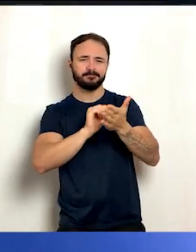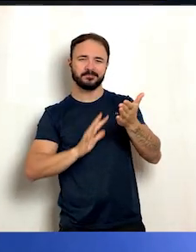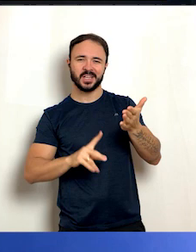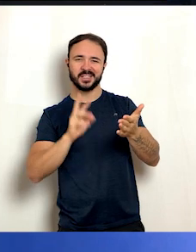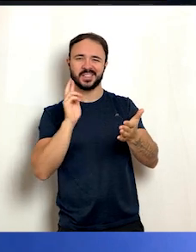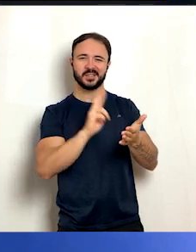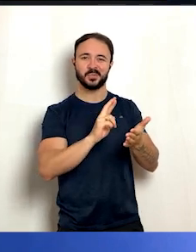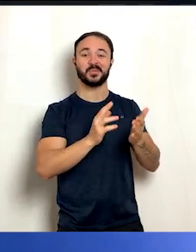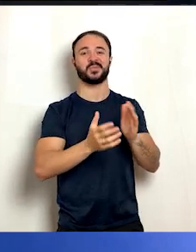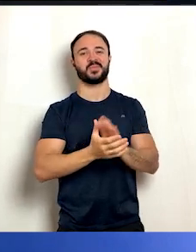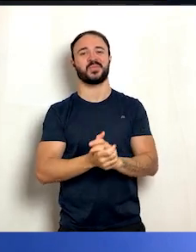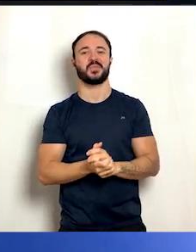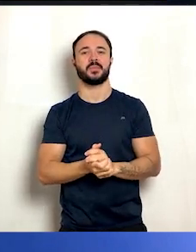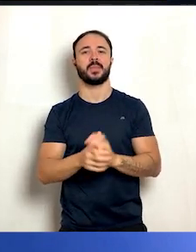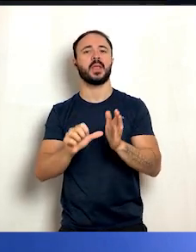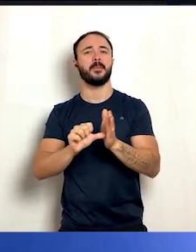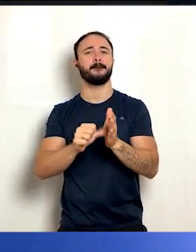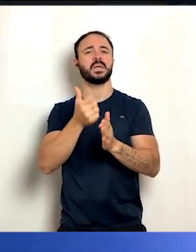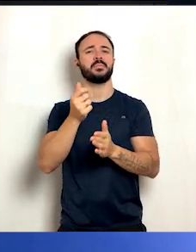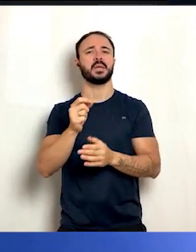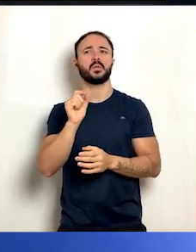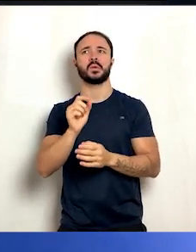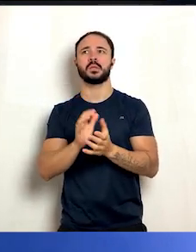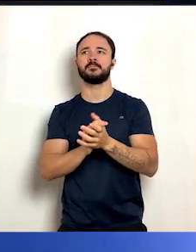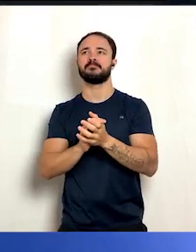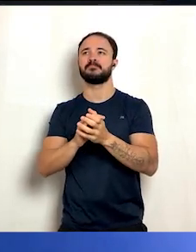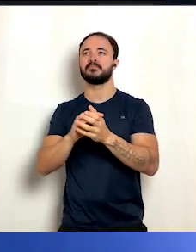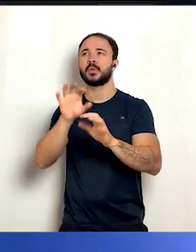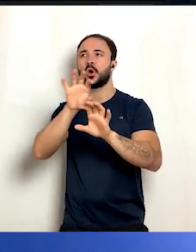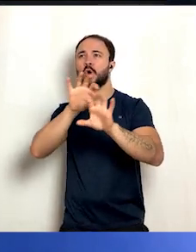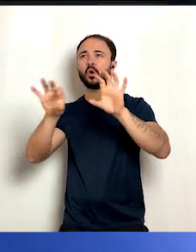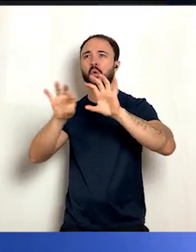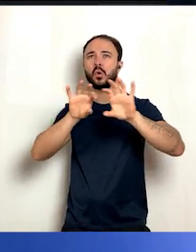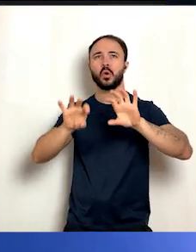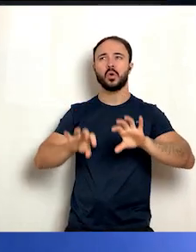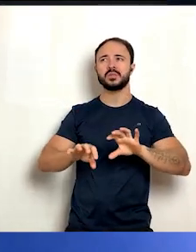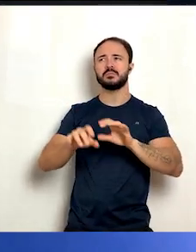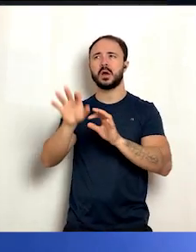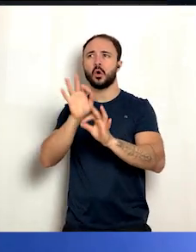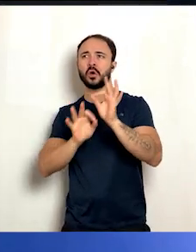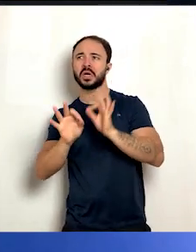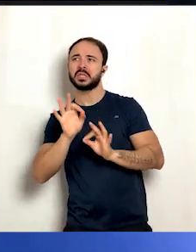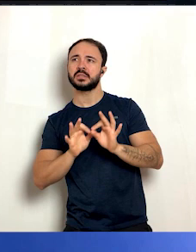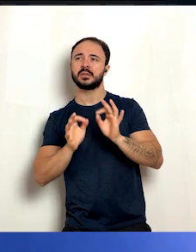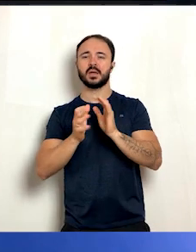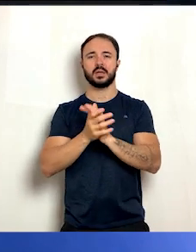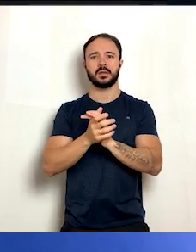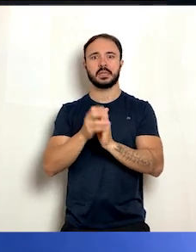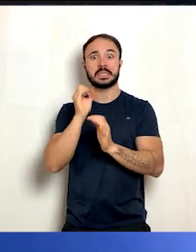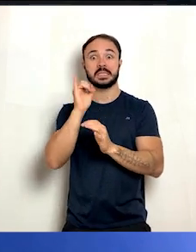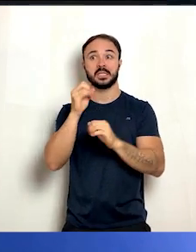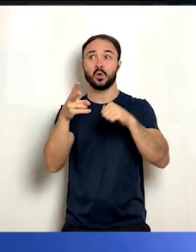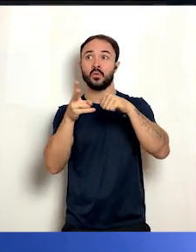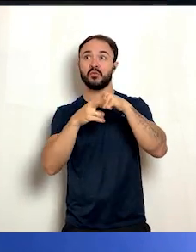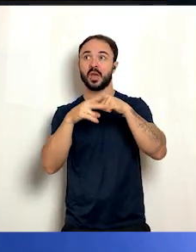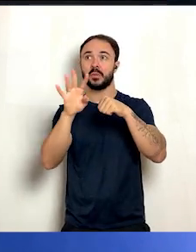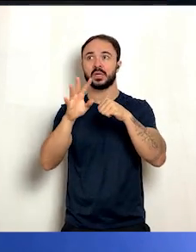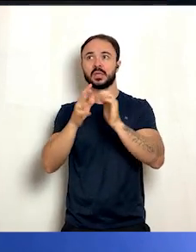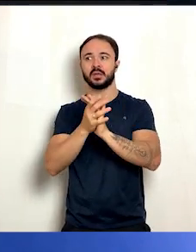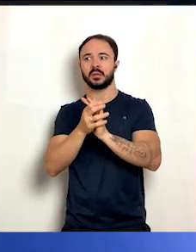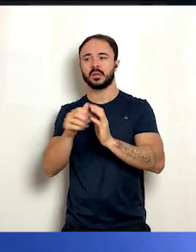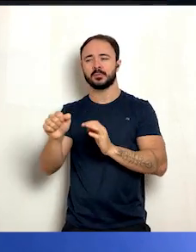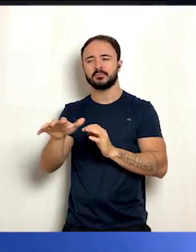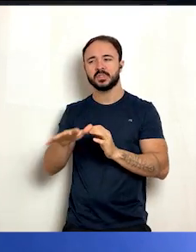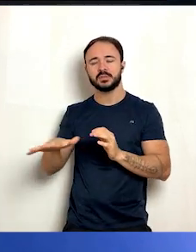hoje. No nosso primeiro exercício, vamos classificar os verbos quanto à transitividade. Vamos dizer se ele é transitivo